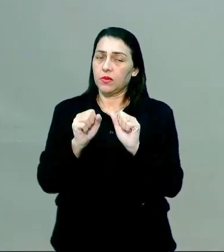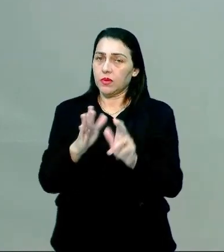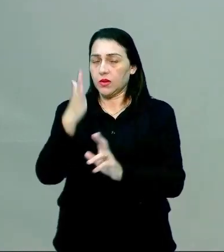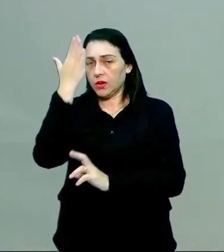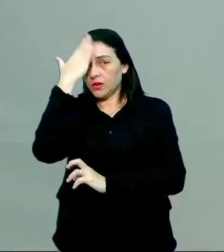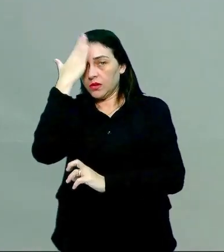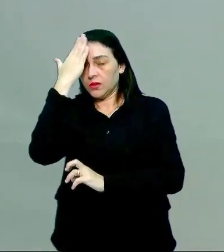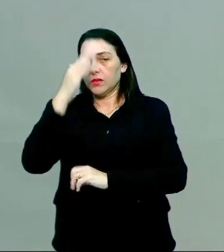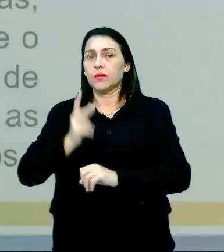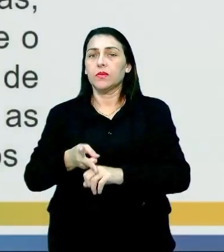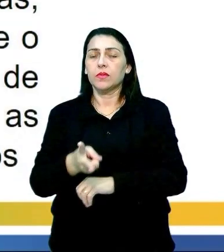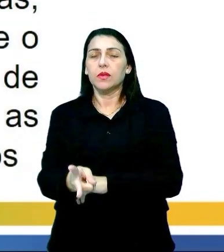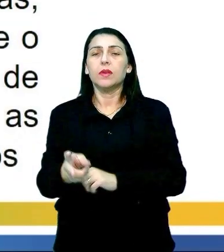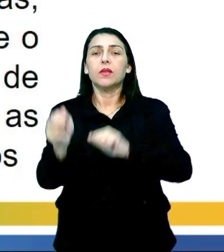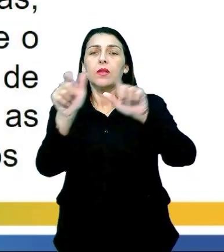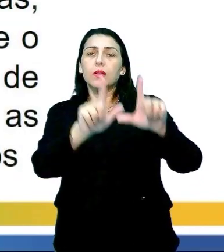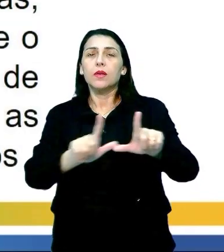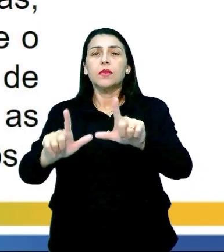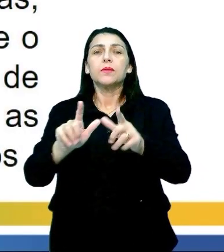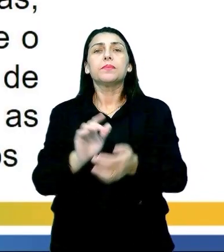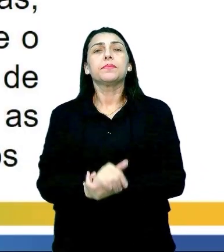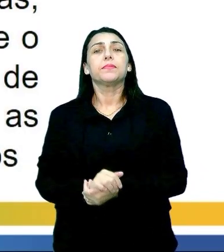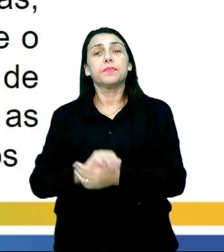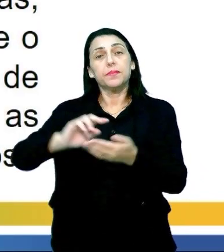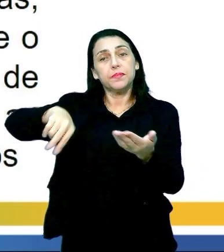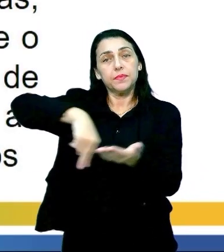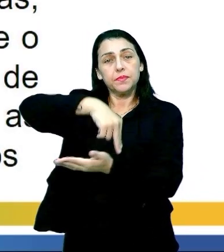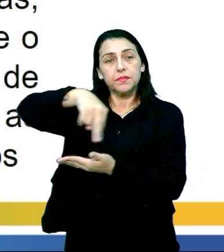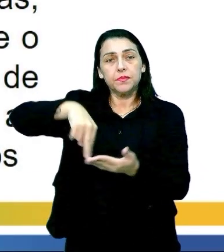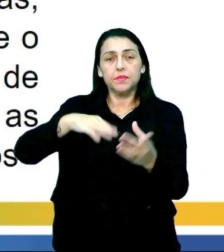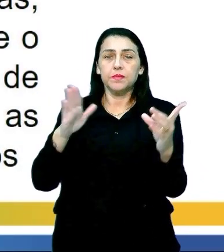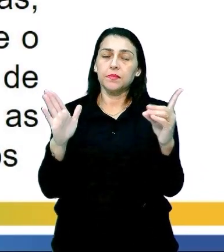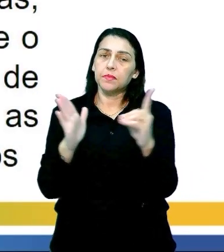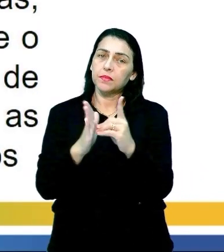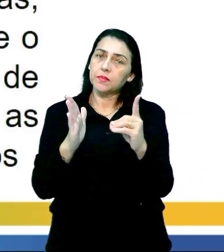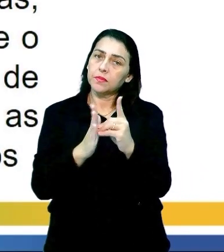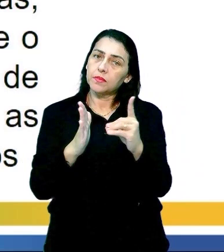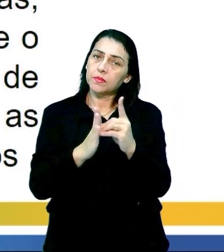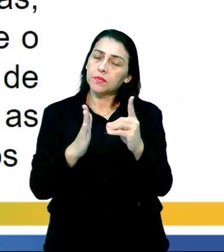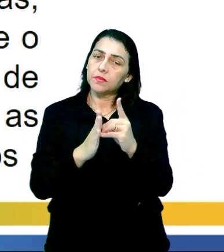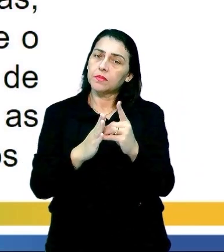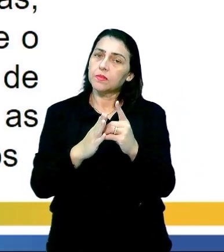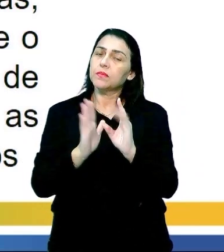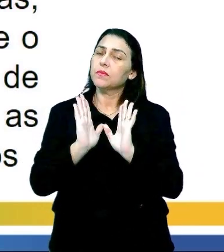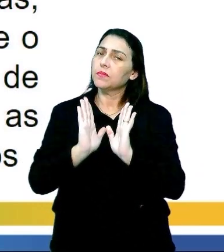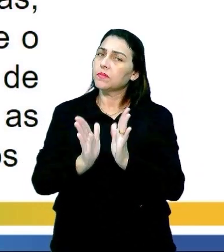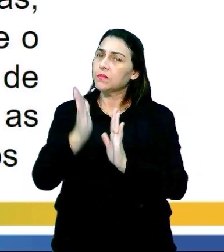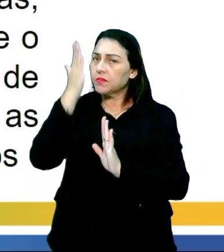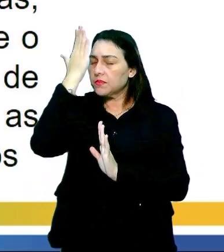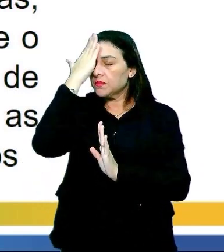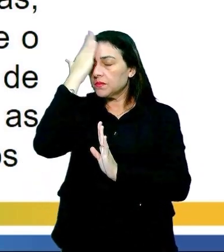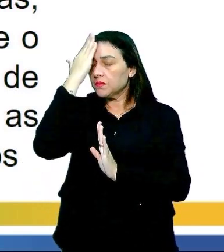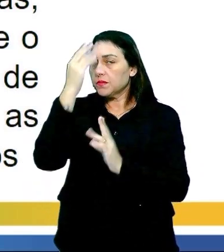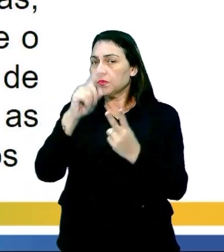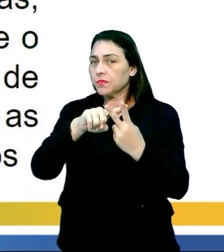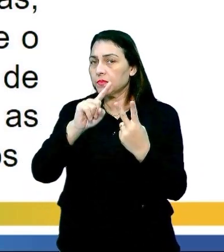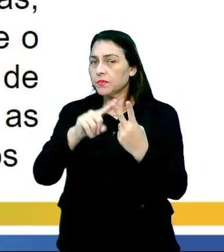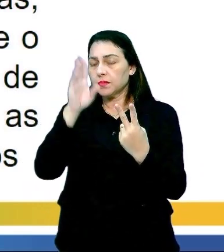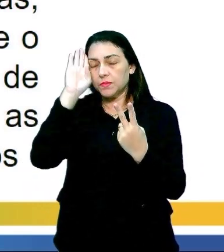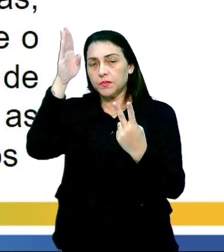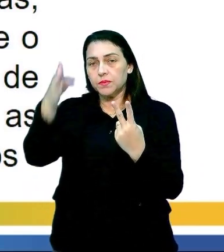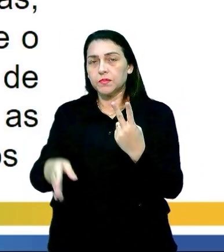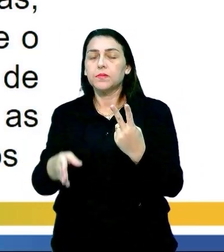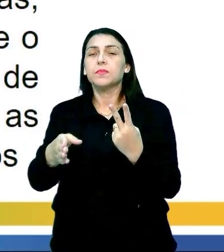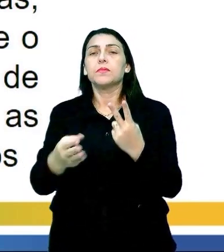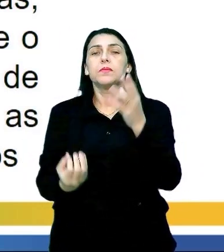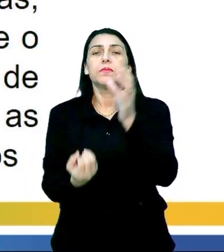Compreendido isso? A gente avança mais um pouquinho. E aí o que a gente avança agora? Porque como a gente já compreendeu que as duas principais matrizes